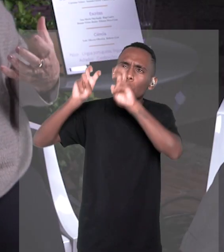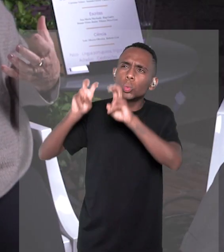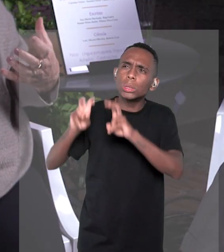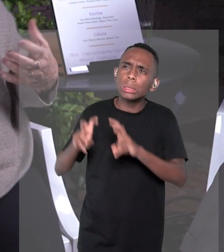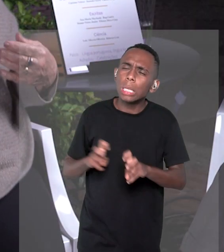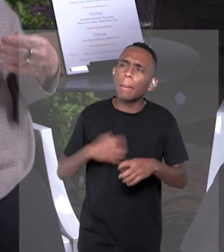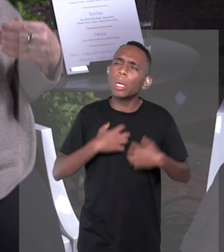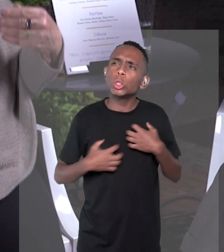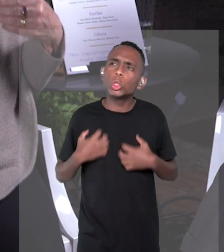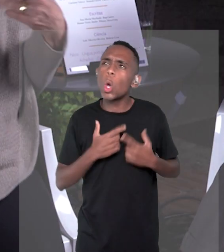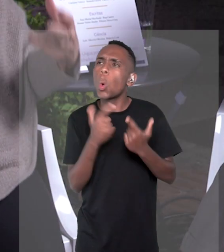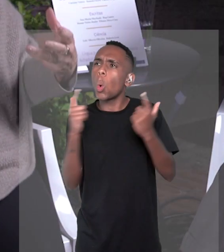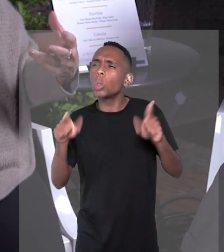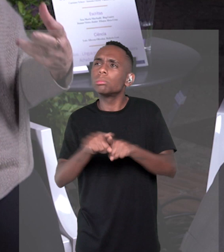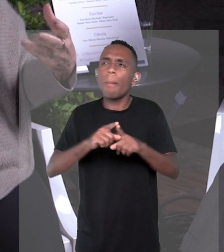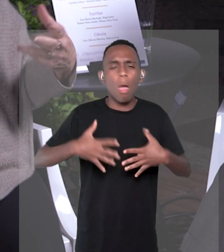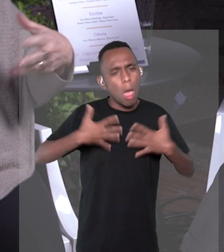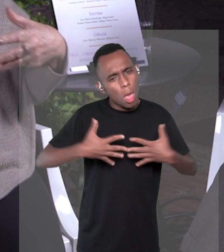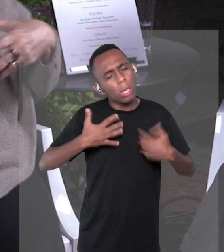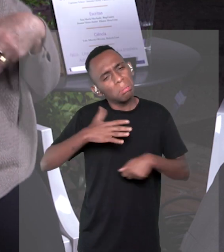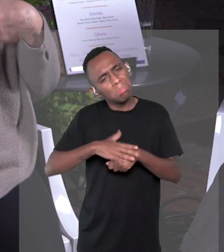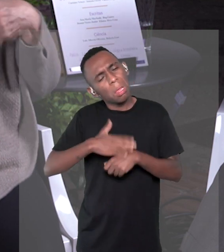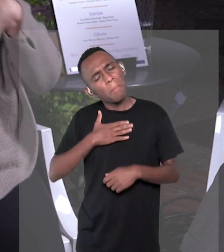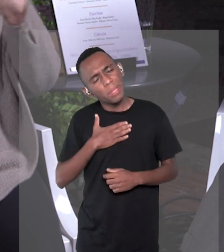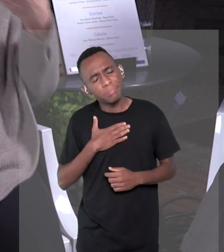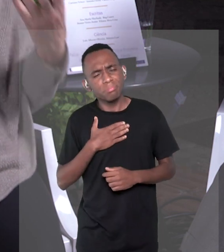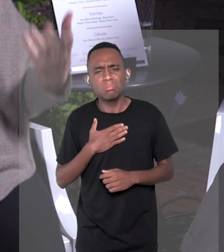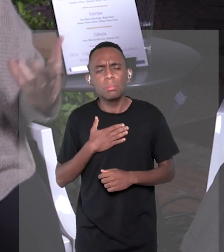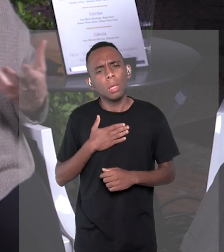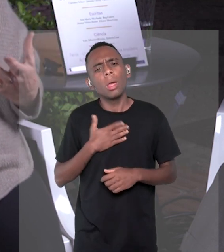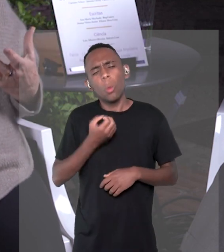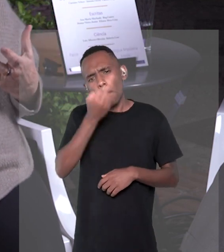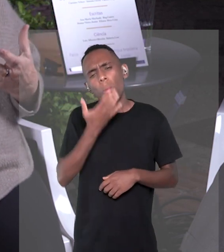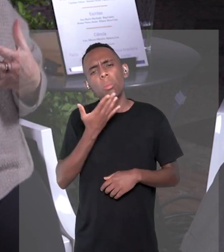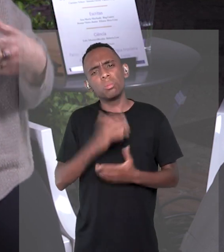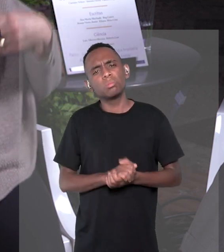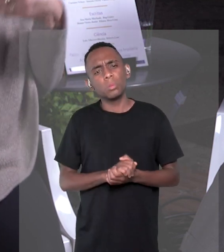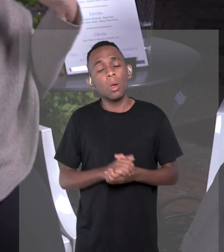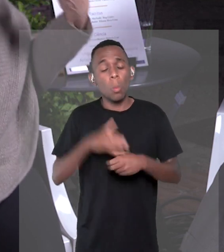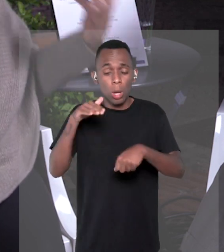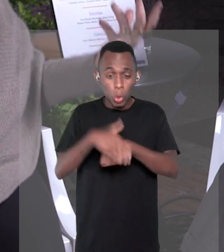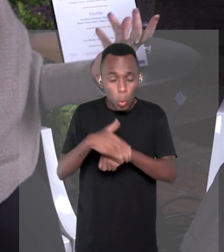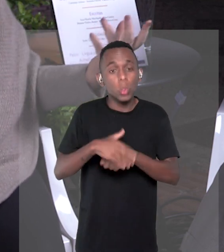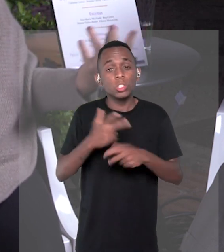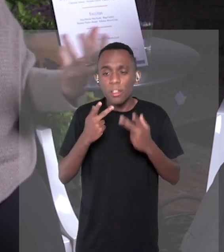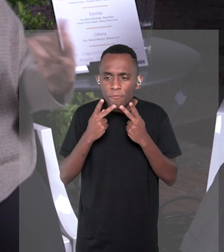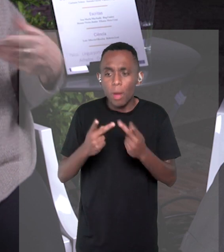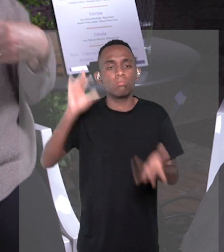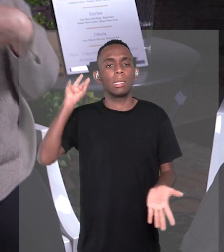uma noite feliz. Segundo, que foi uma noite que me fez pensar, me